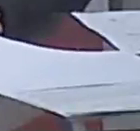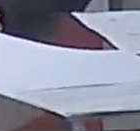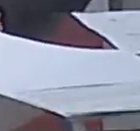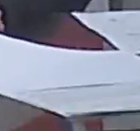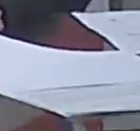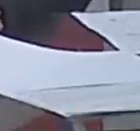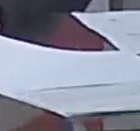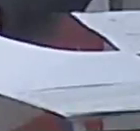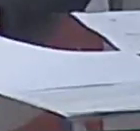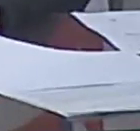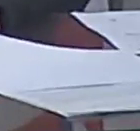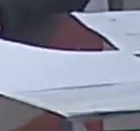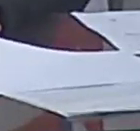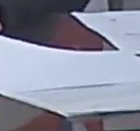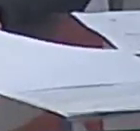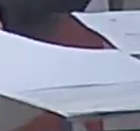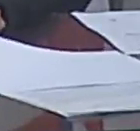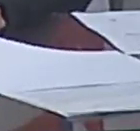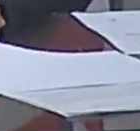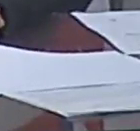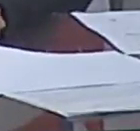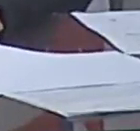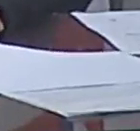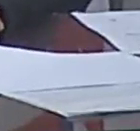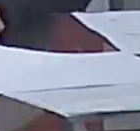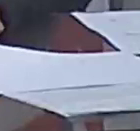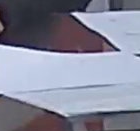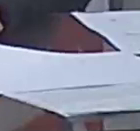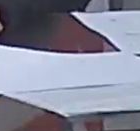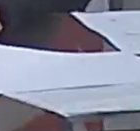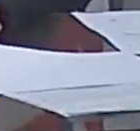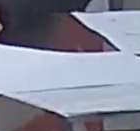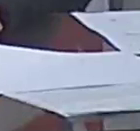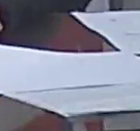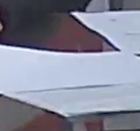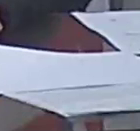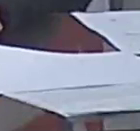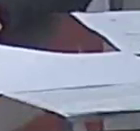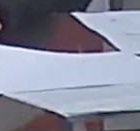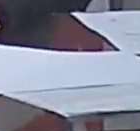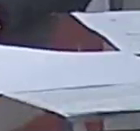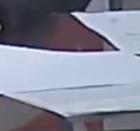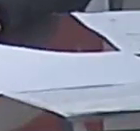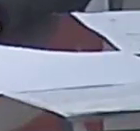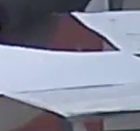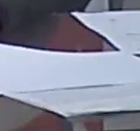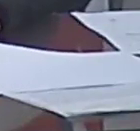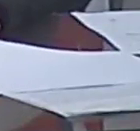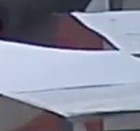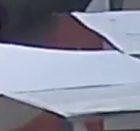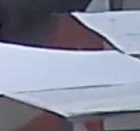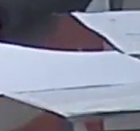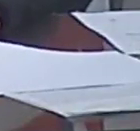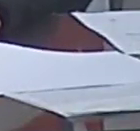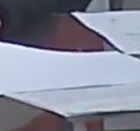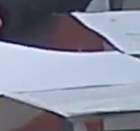regional com vereadores e servidores do Legislativo no mês de outubro. Osmar Ferrari, projeto de lei 85-2019,